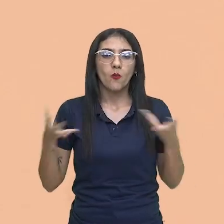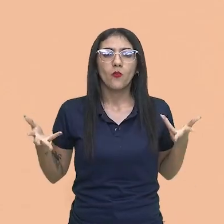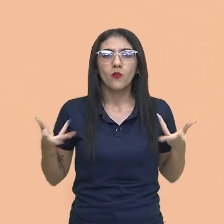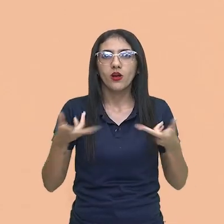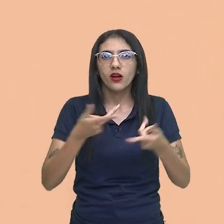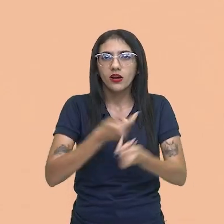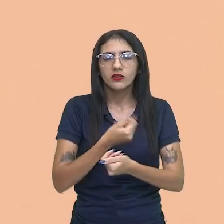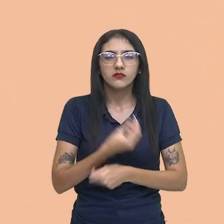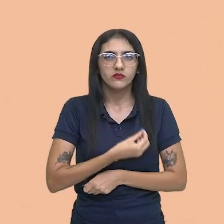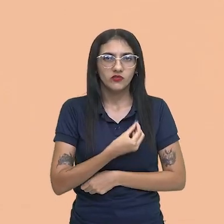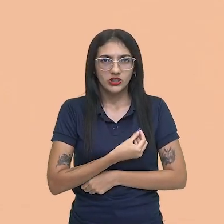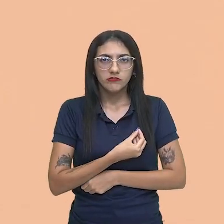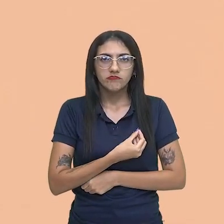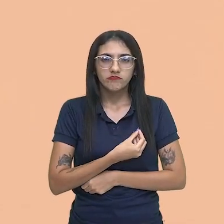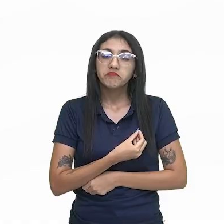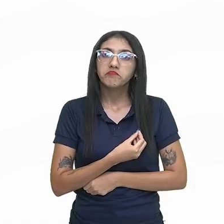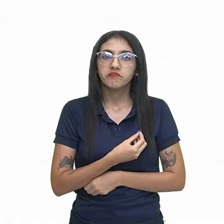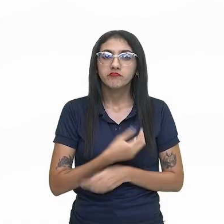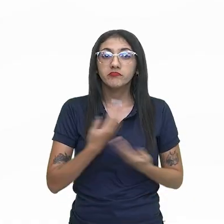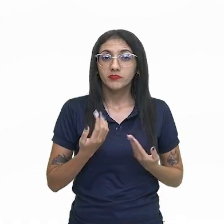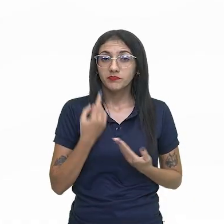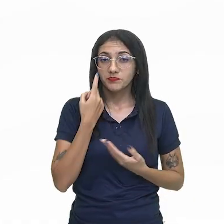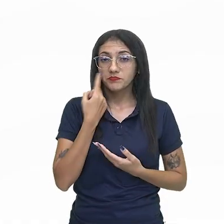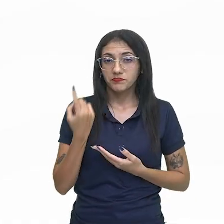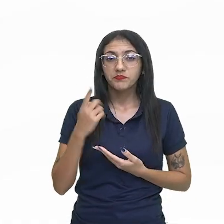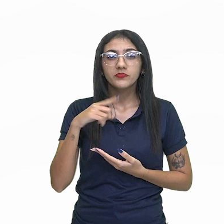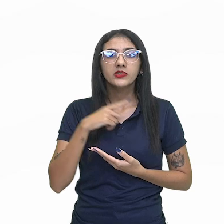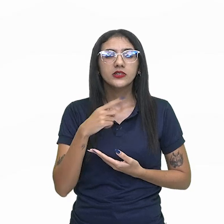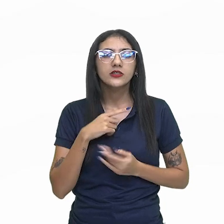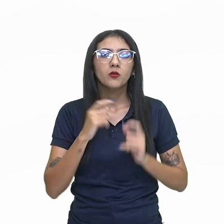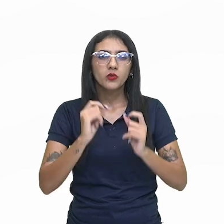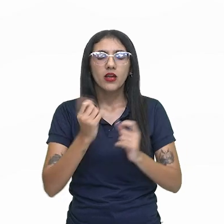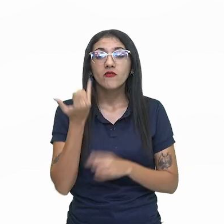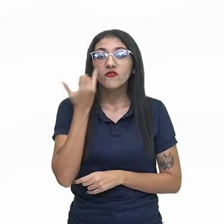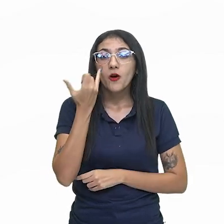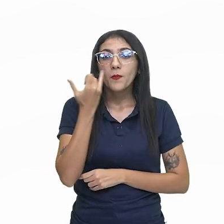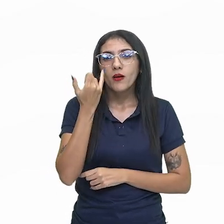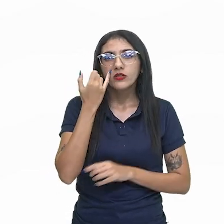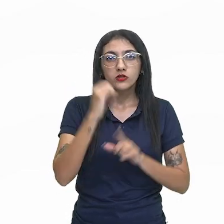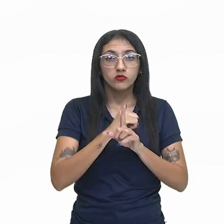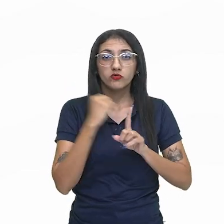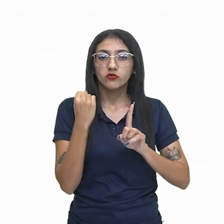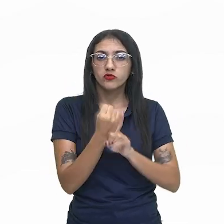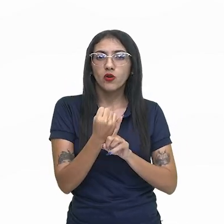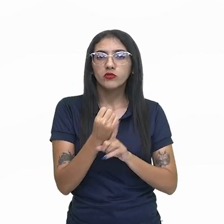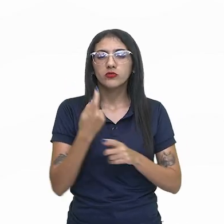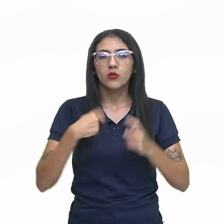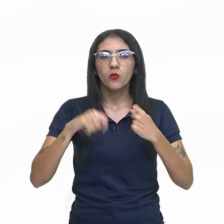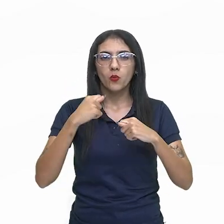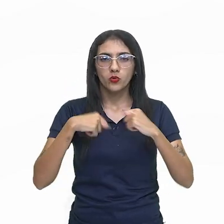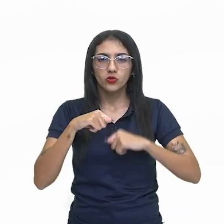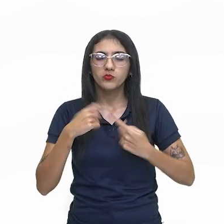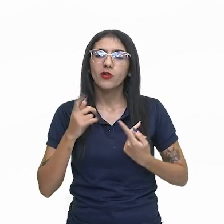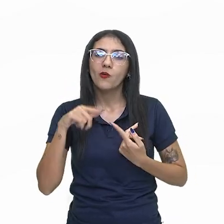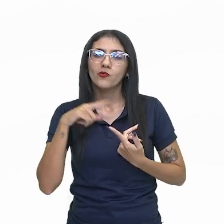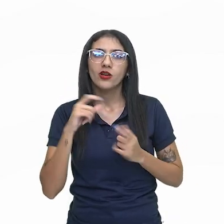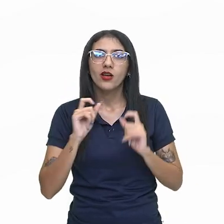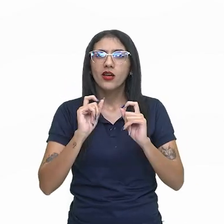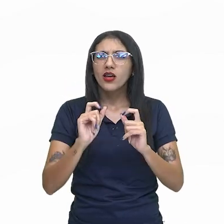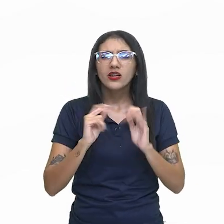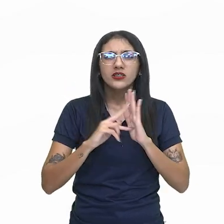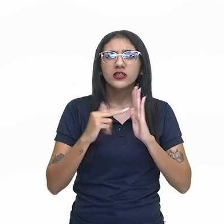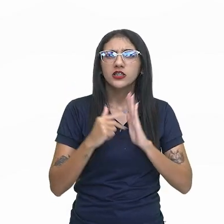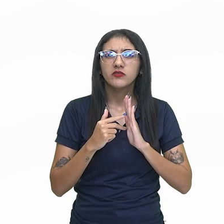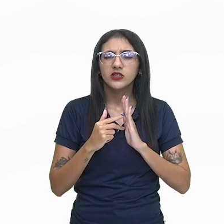vida. Esses indicadores que a gente vai ver na próxima tela são os chamados indicadores socioeconômicos, que mostram as